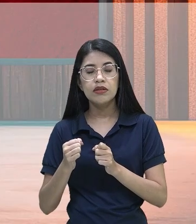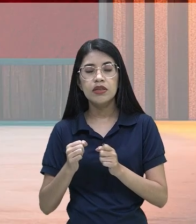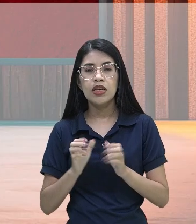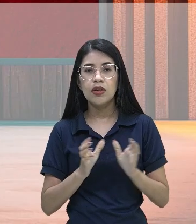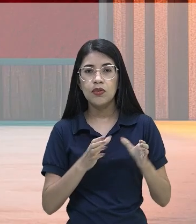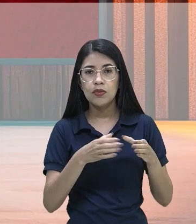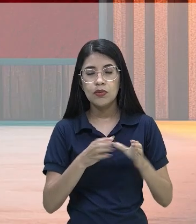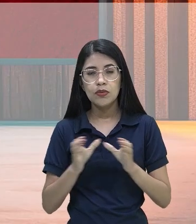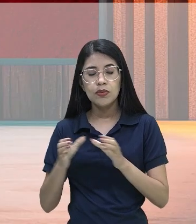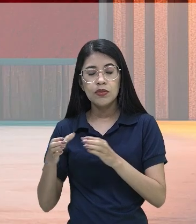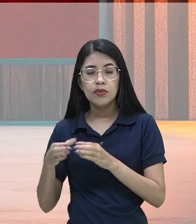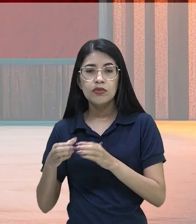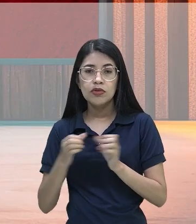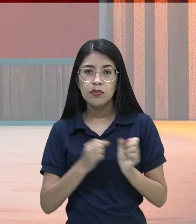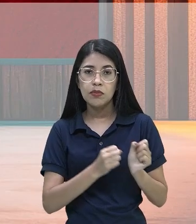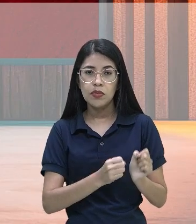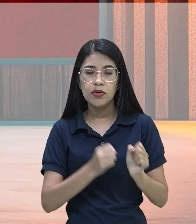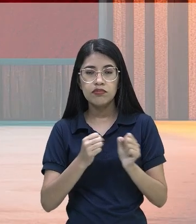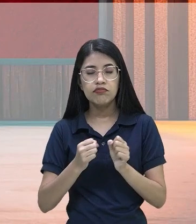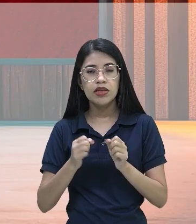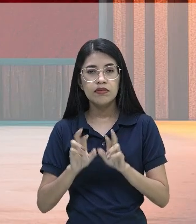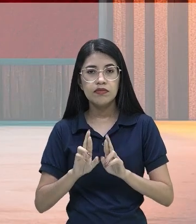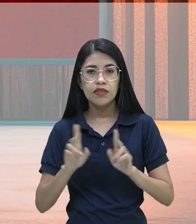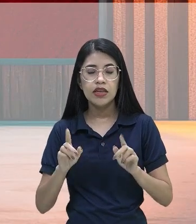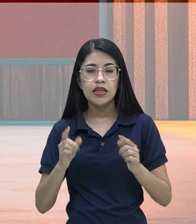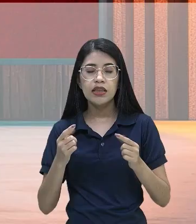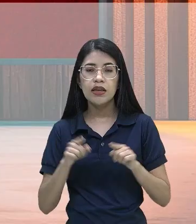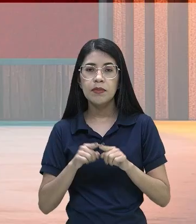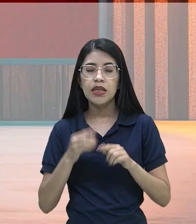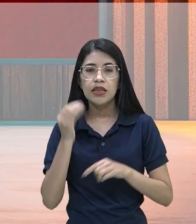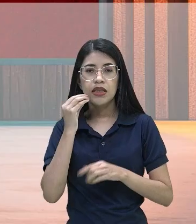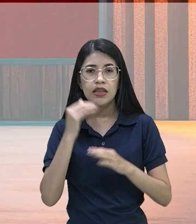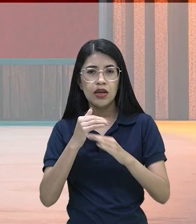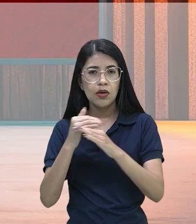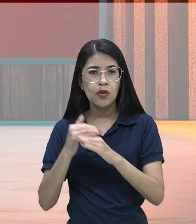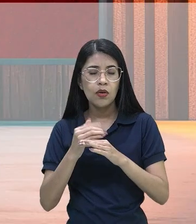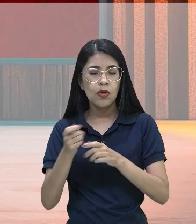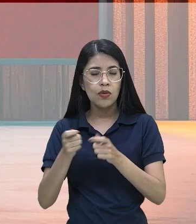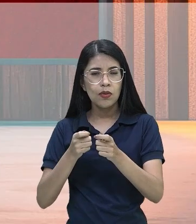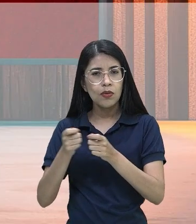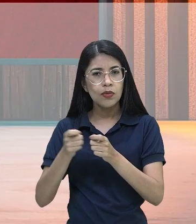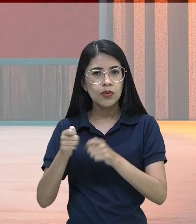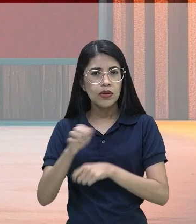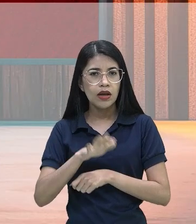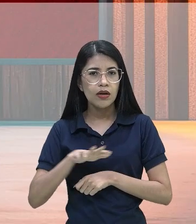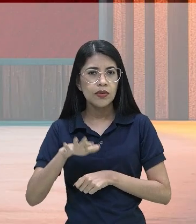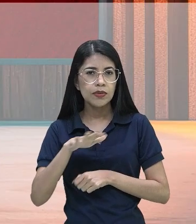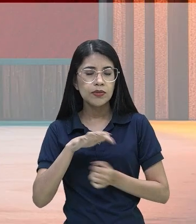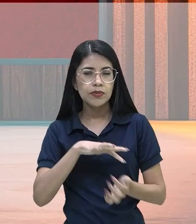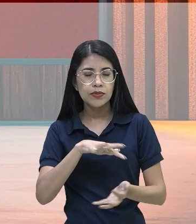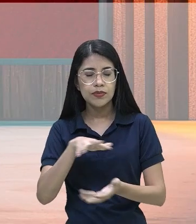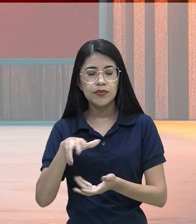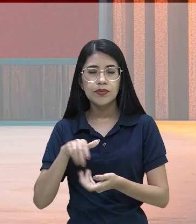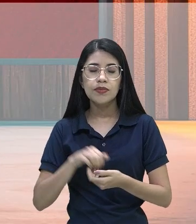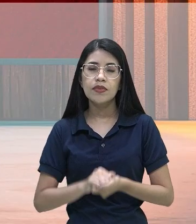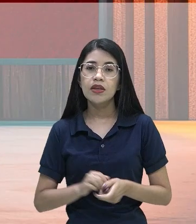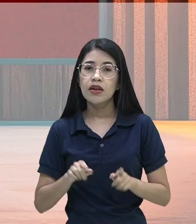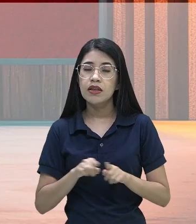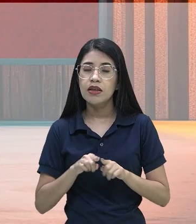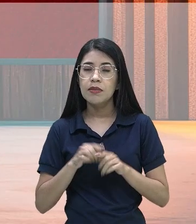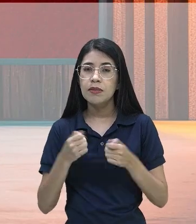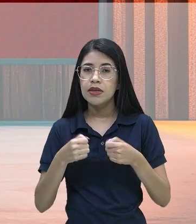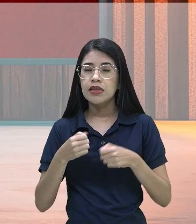polos de poder que vão lutar ali pela hegemonia, pelo controle do espaço mundial. É importante também